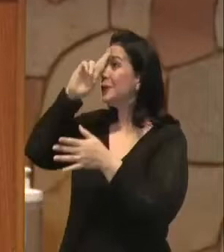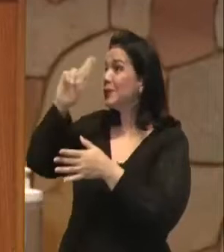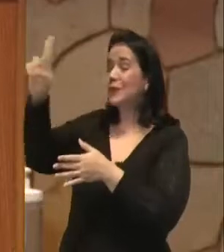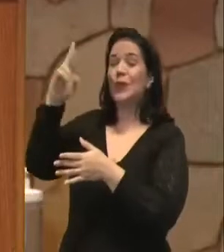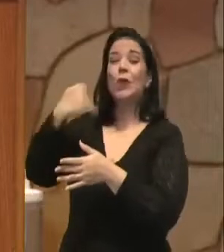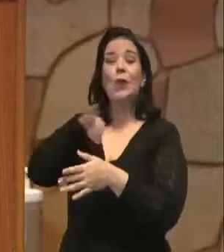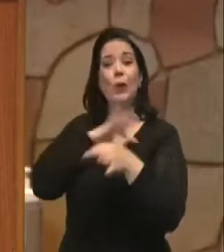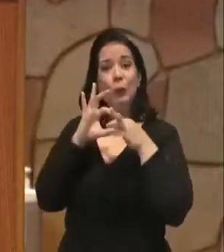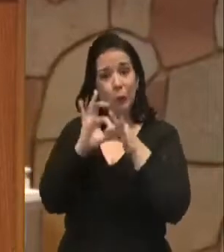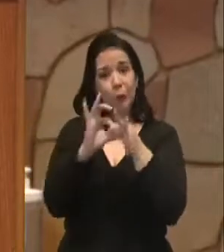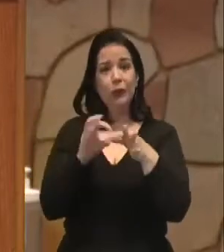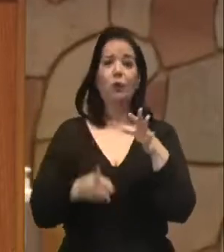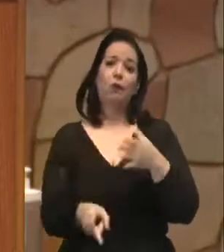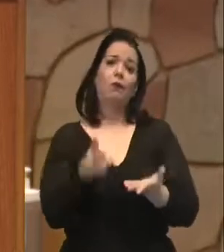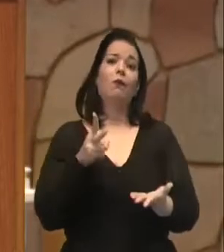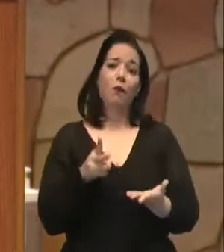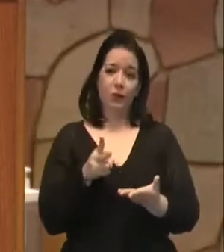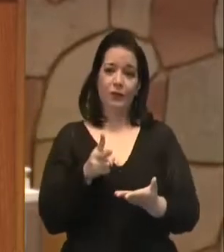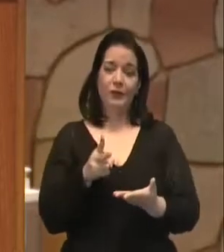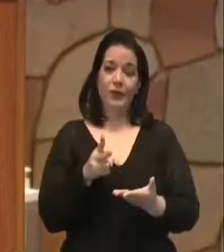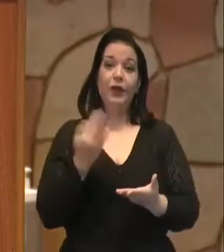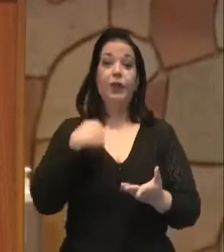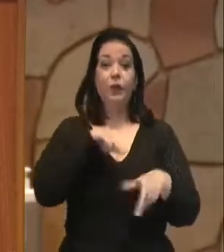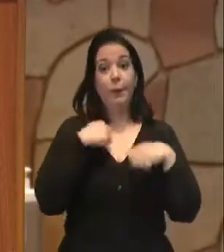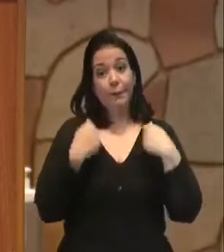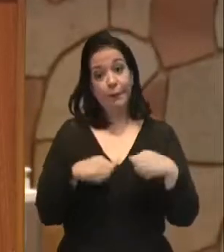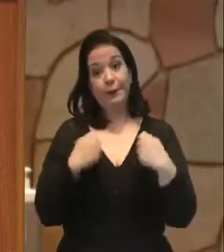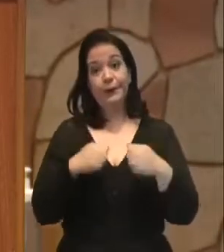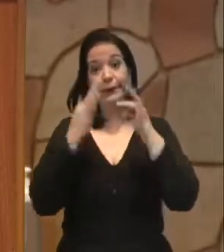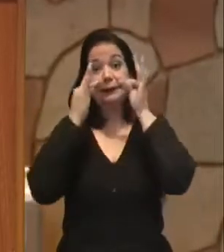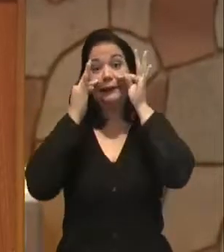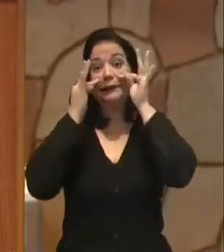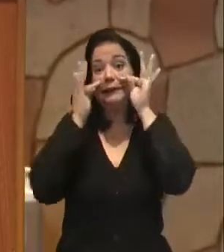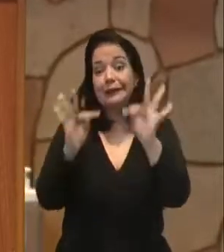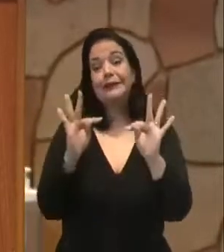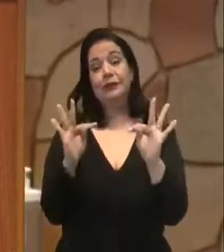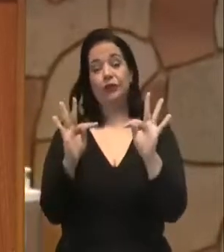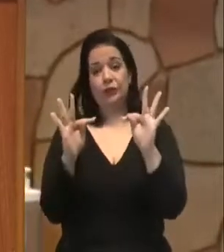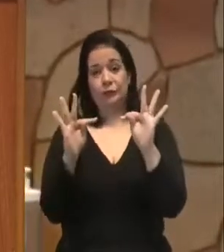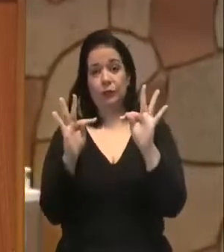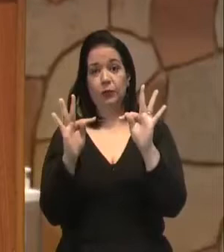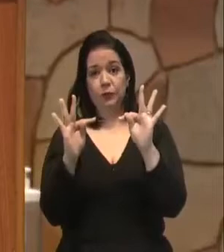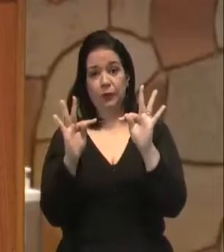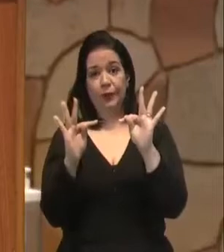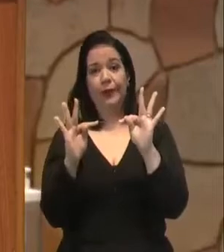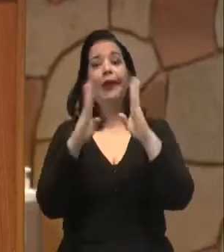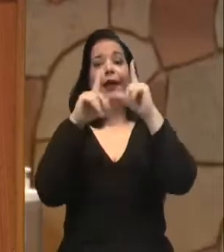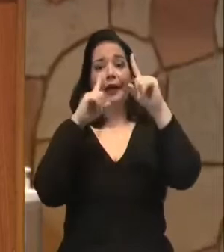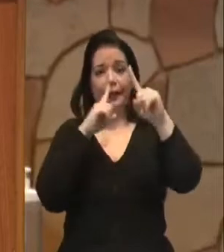dessa realidade, para que o nosso testemunho da igreja viva do Senhor,